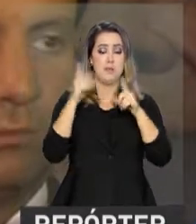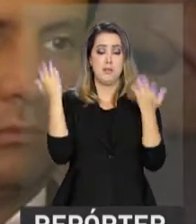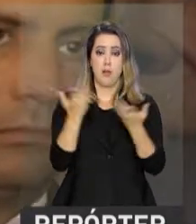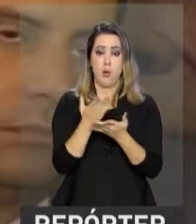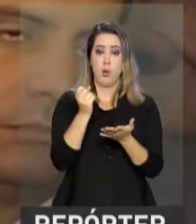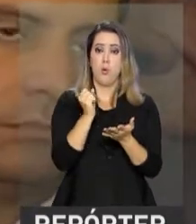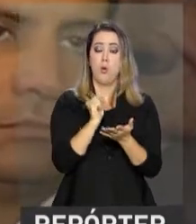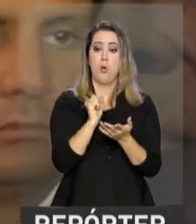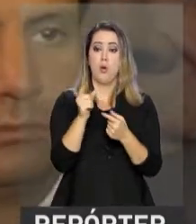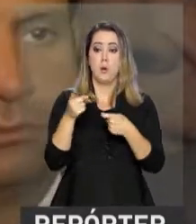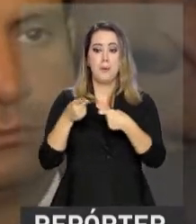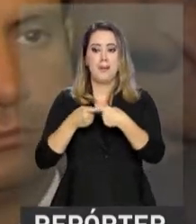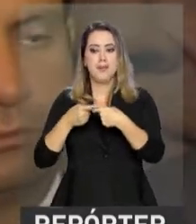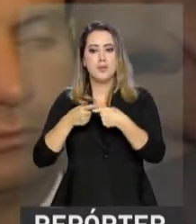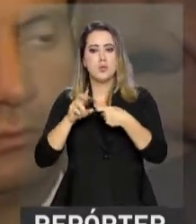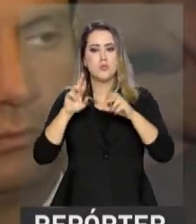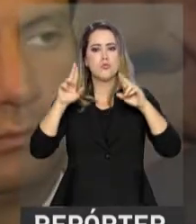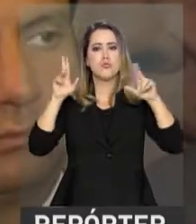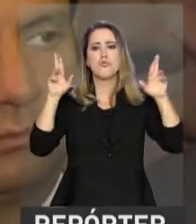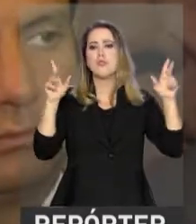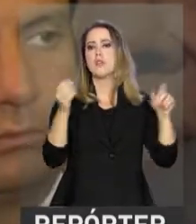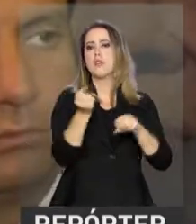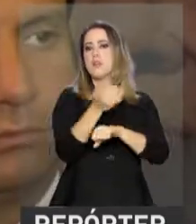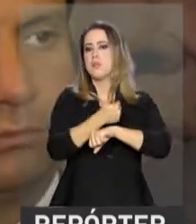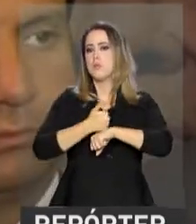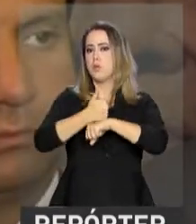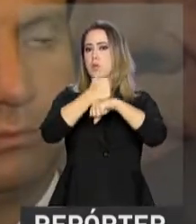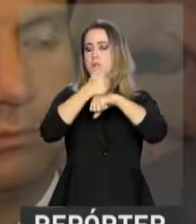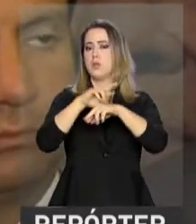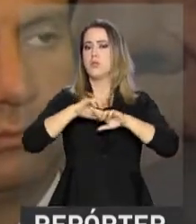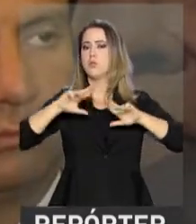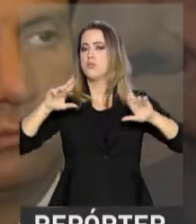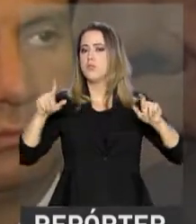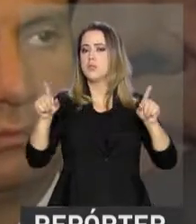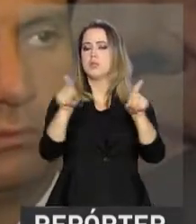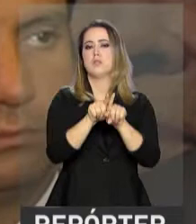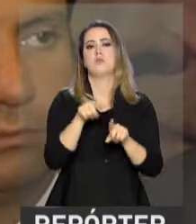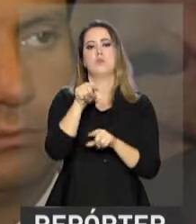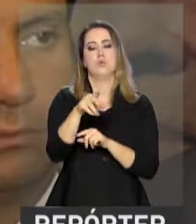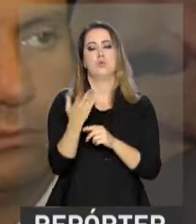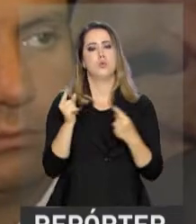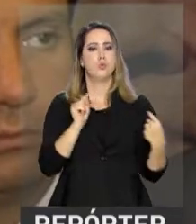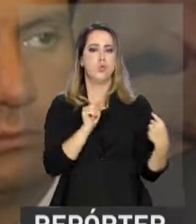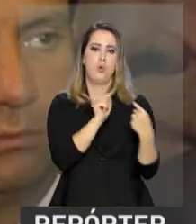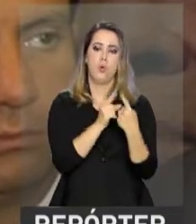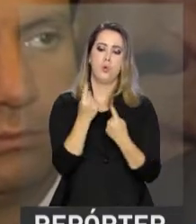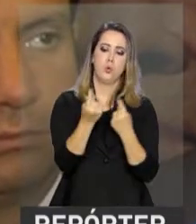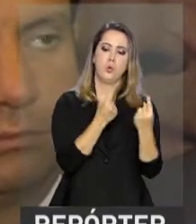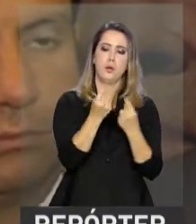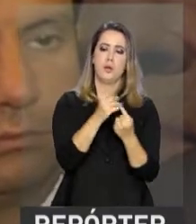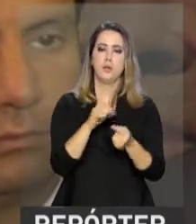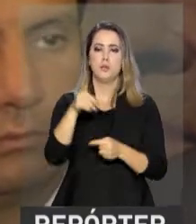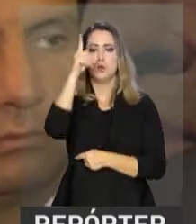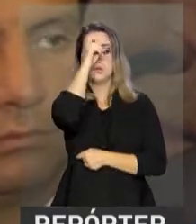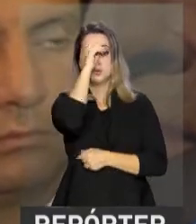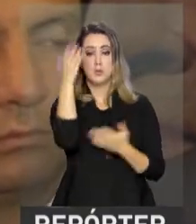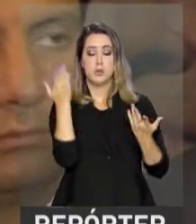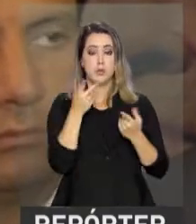será adequada à especialização dos hospitais federais, que agora tem uma visão